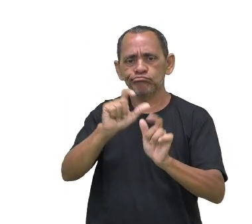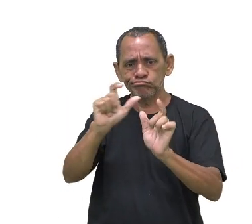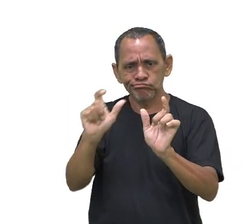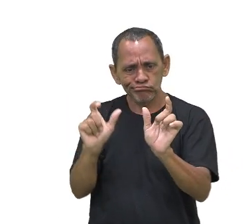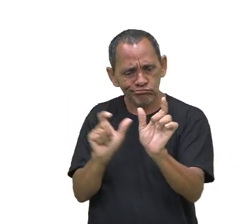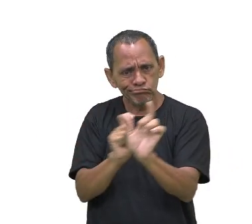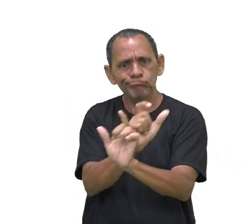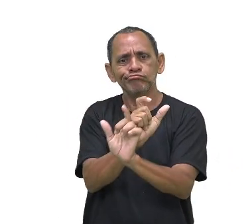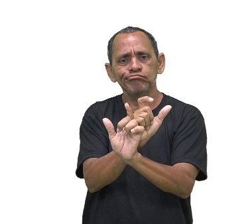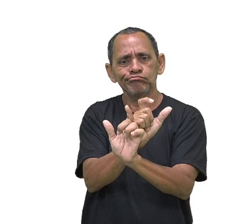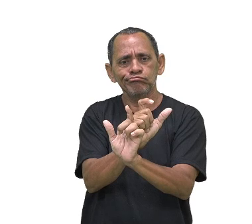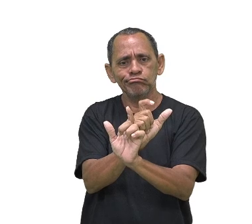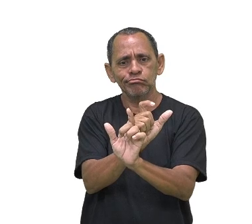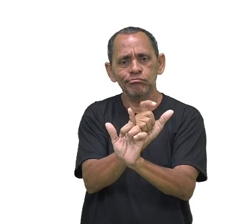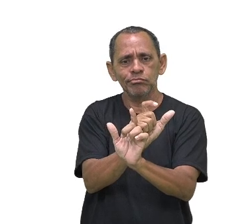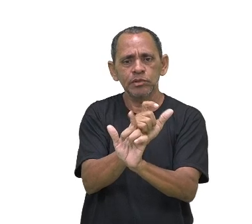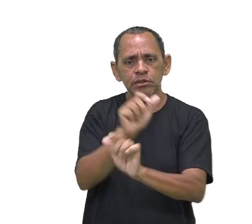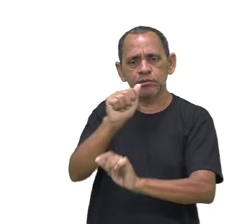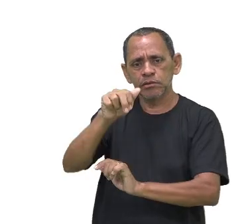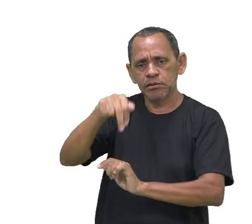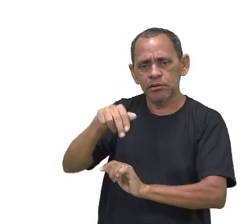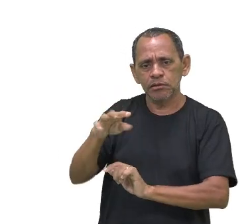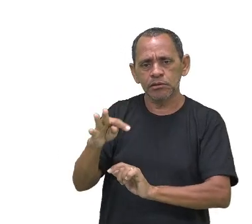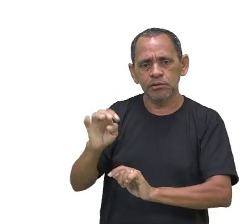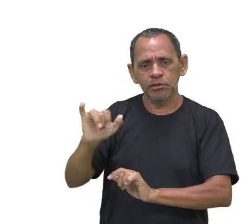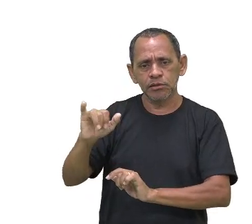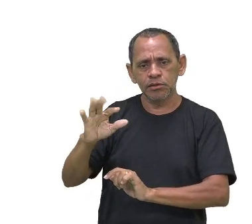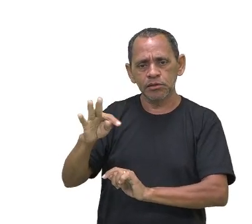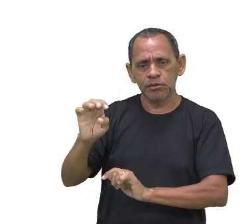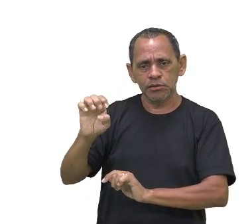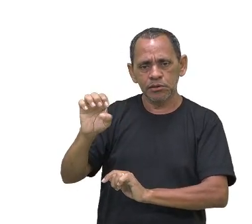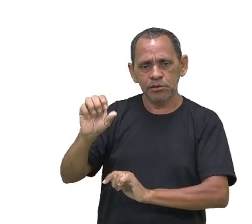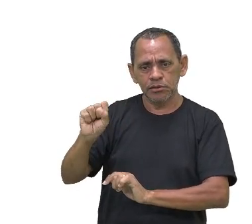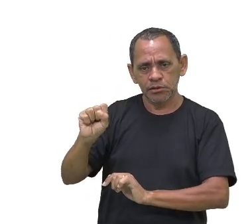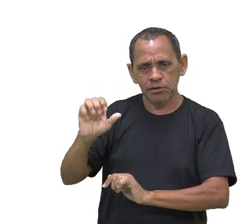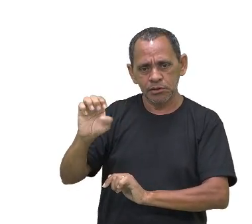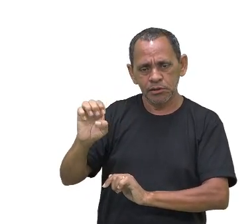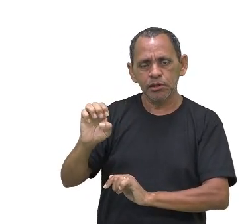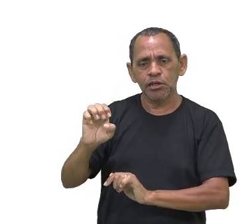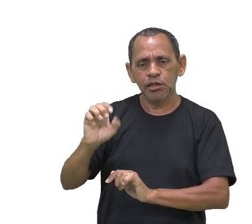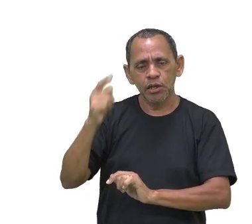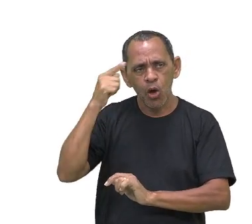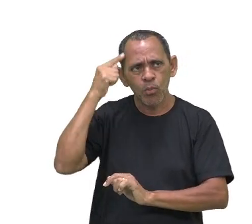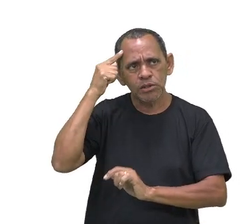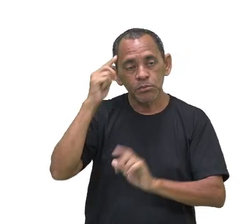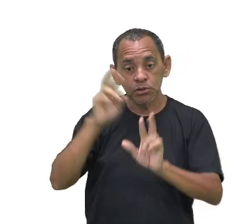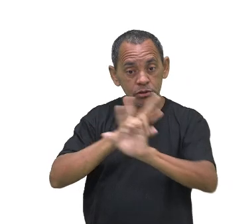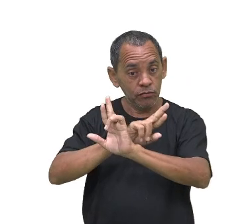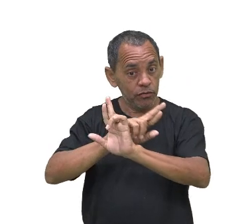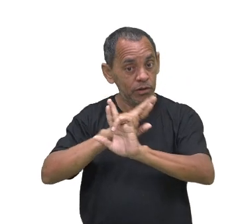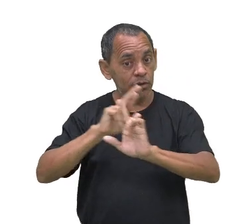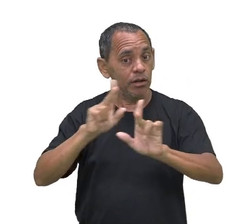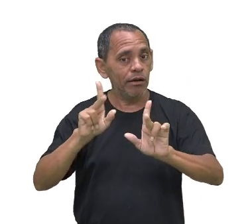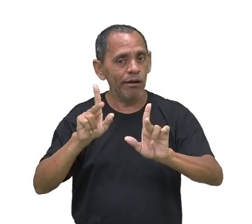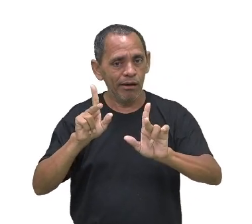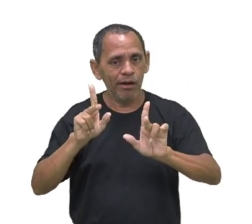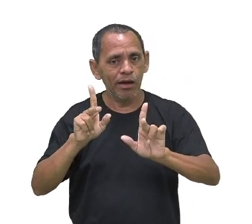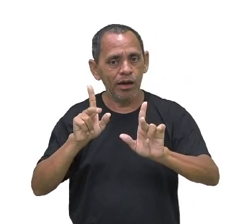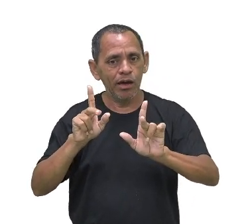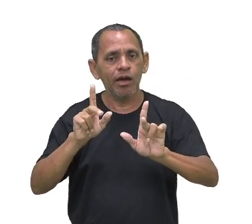é justamente a ideia, o pensamento diferente da tese que estava posta